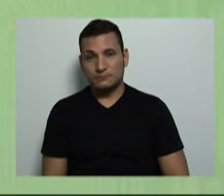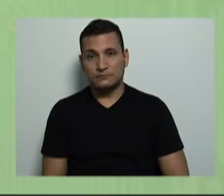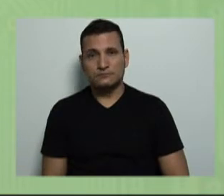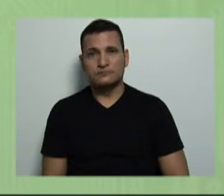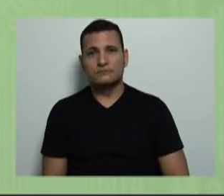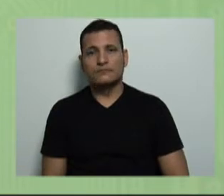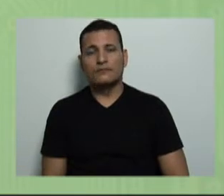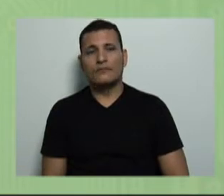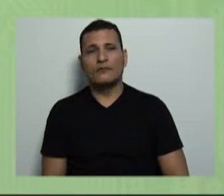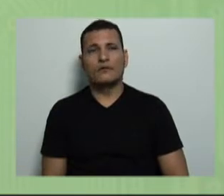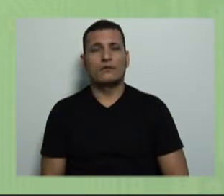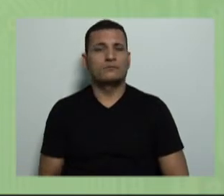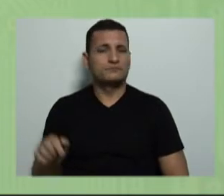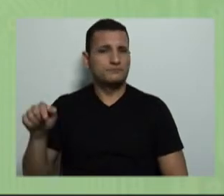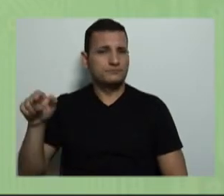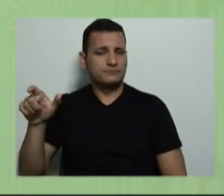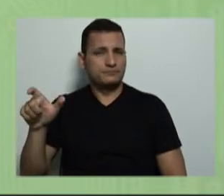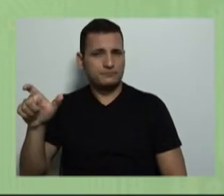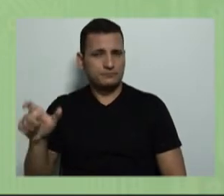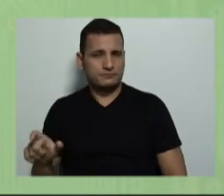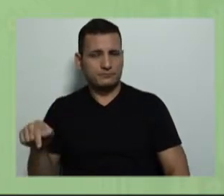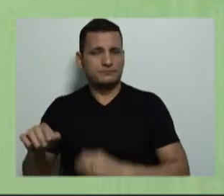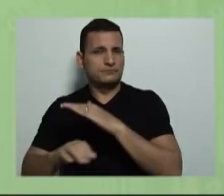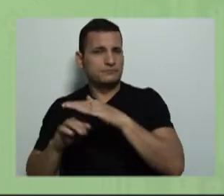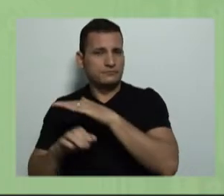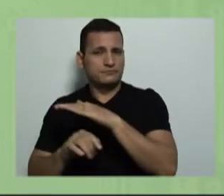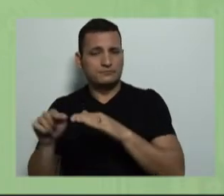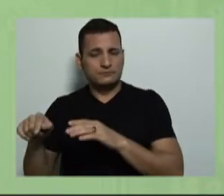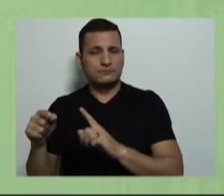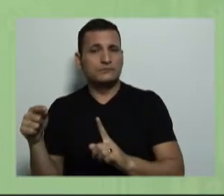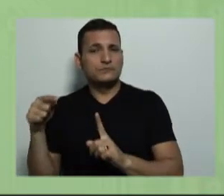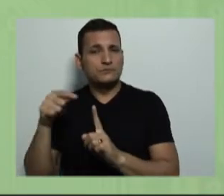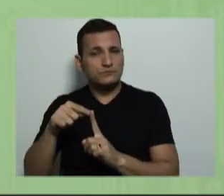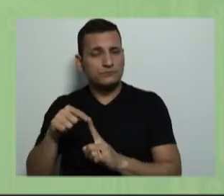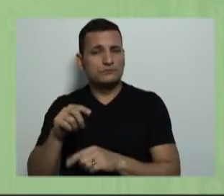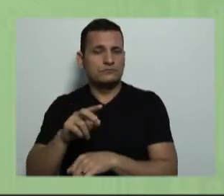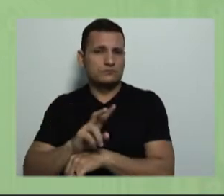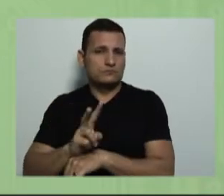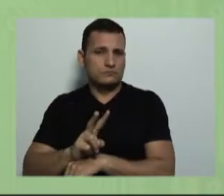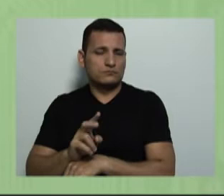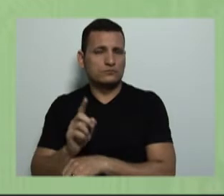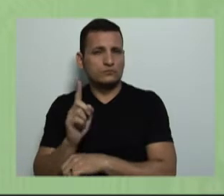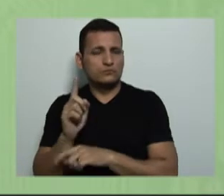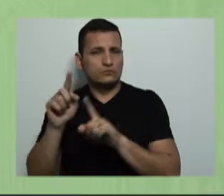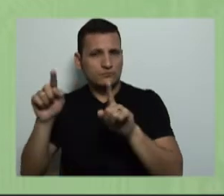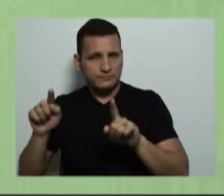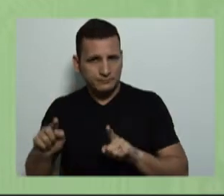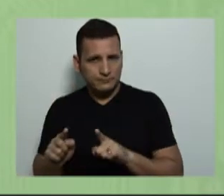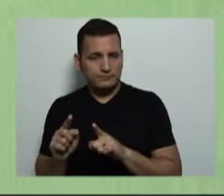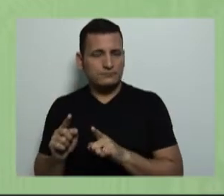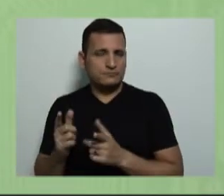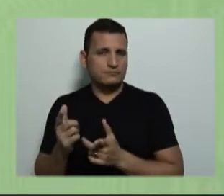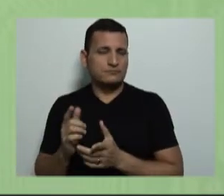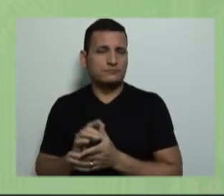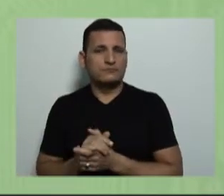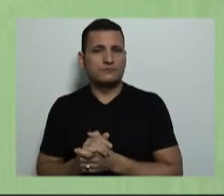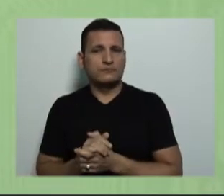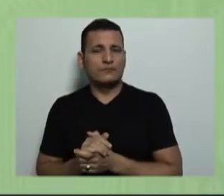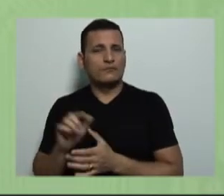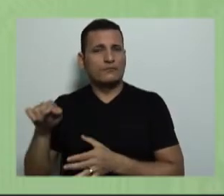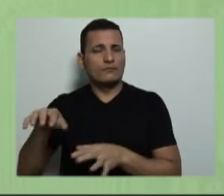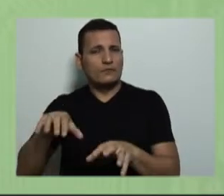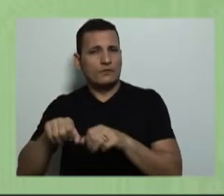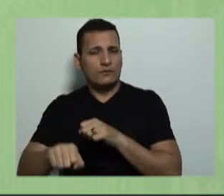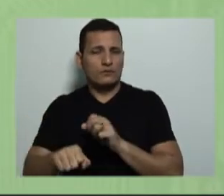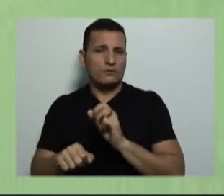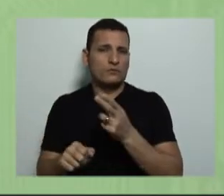Deverá a parte concedente do estágio indicar como supervisor um funcionário de seu quadro de pessoal com formação